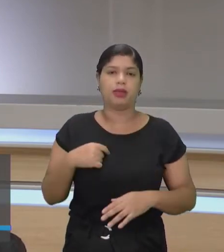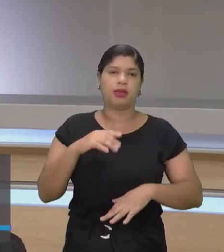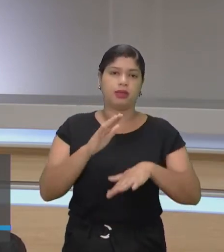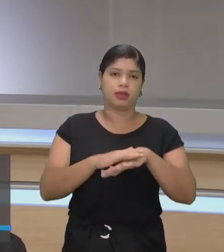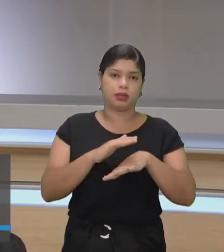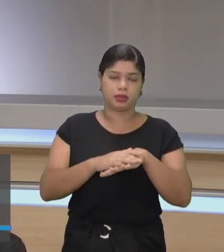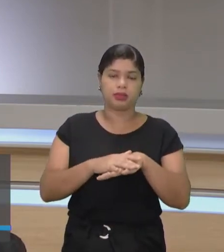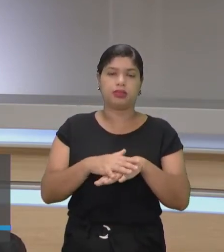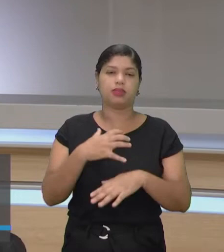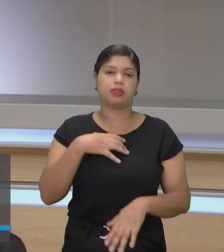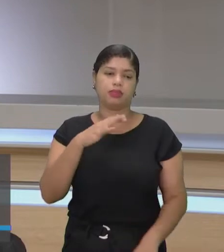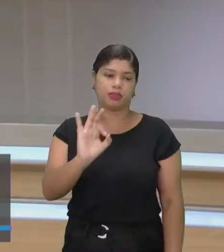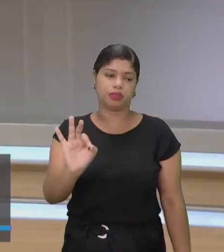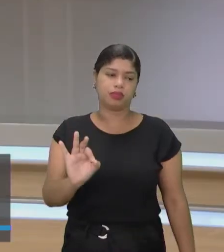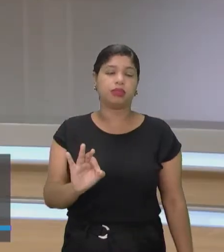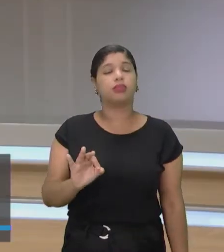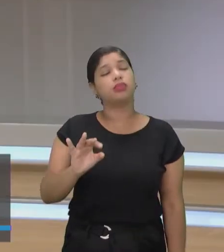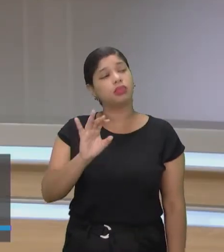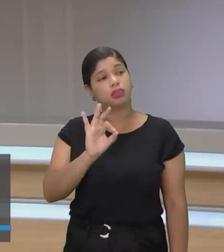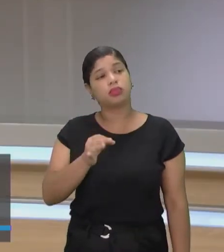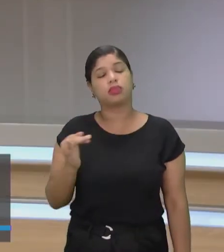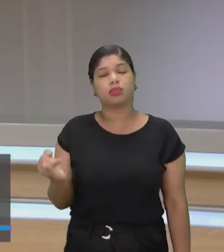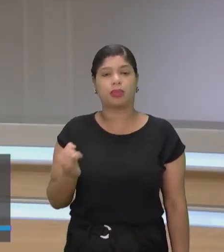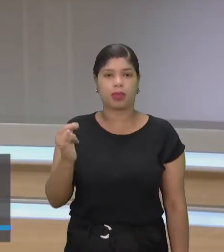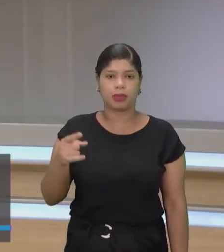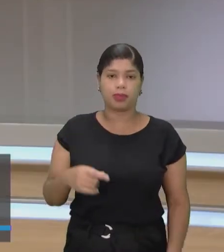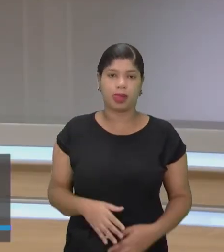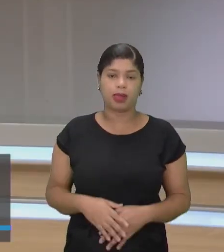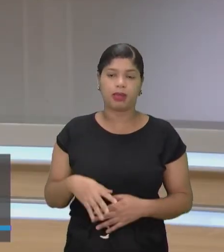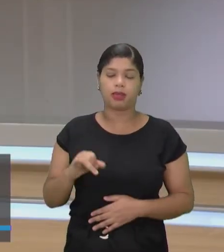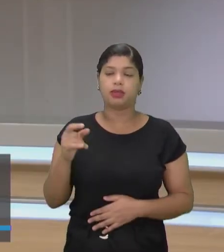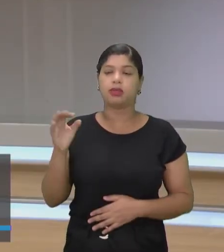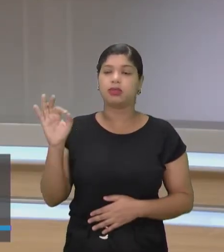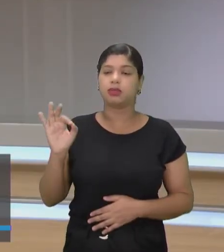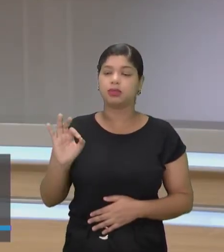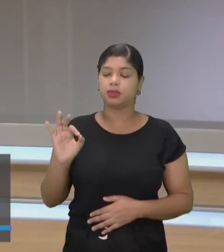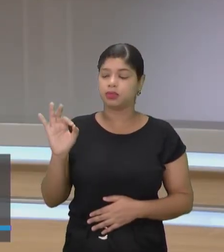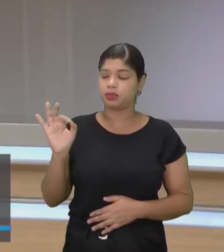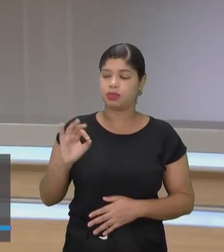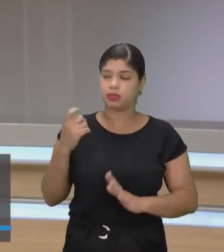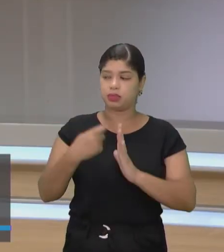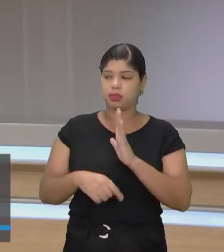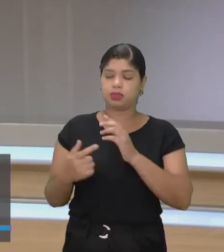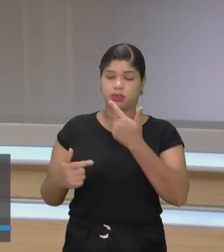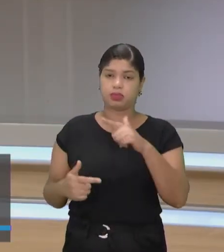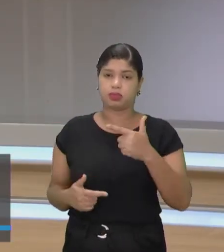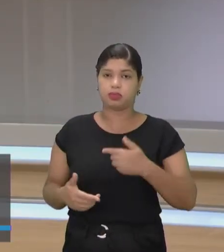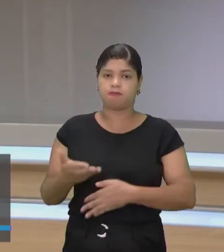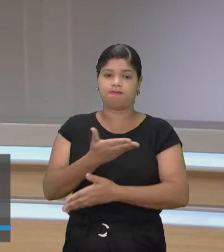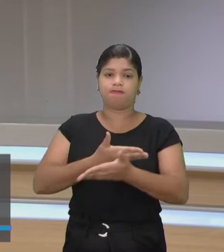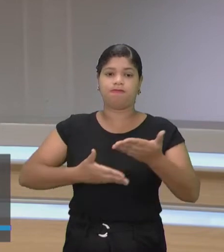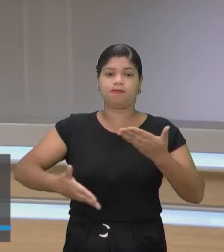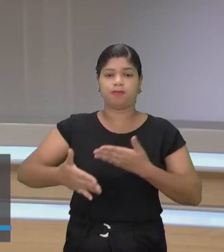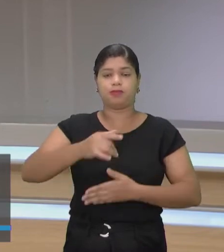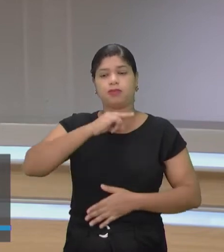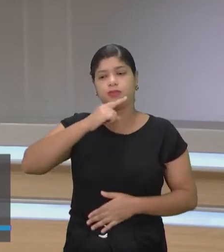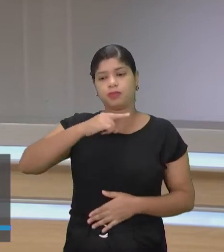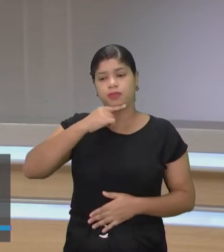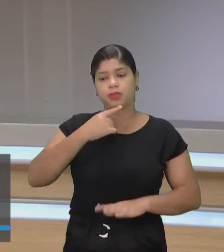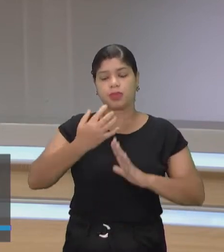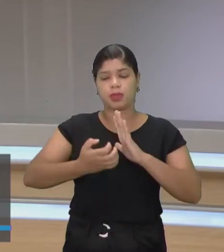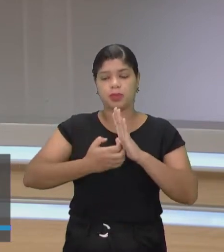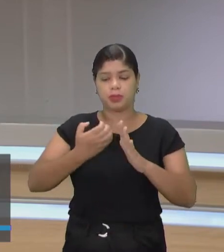fazendo isso da maneira correta. O que é de extrema importância, né? Porque se não tem a taxa, não tem uma forma de você ter a troca com a empresa que